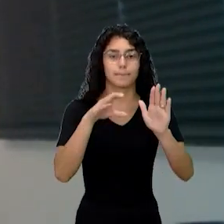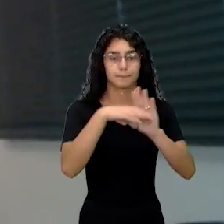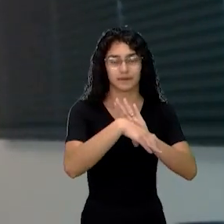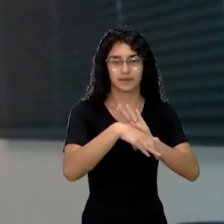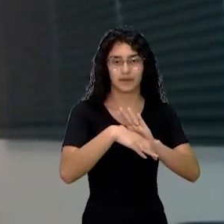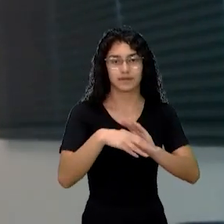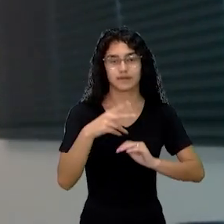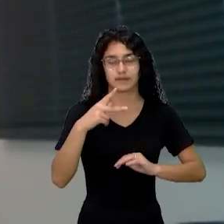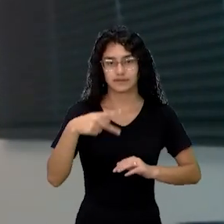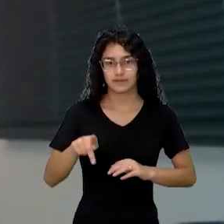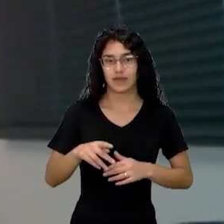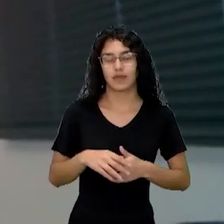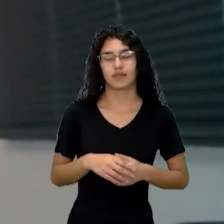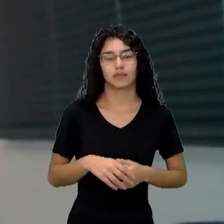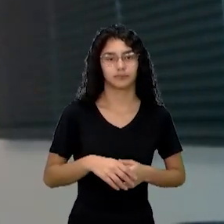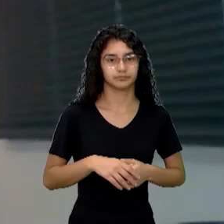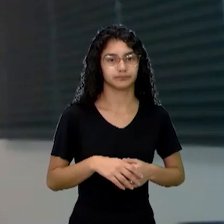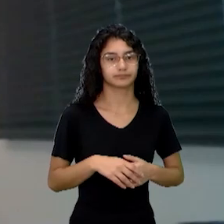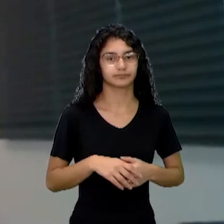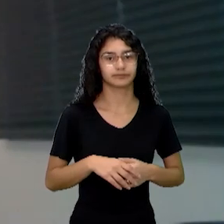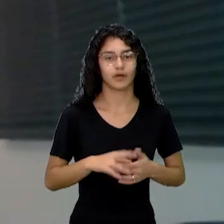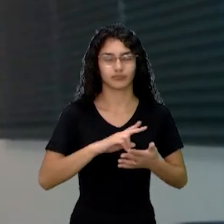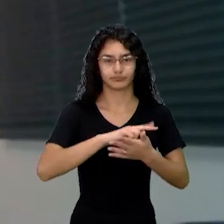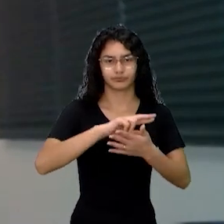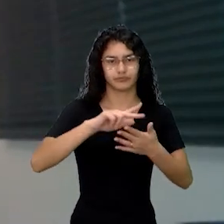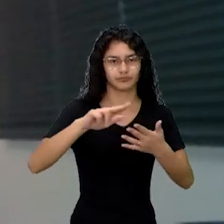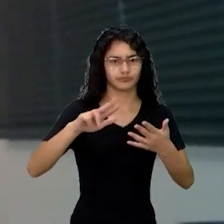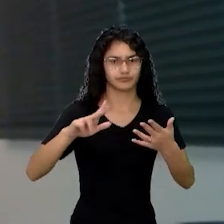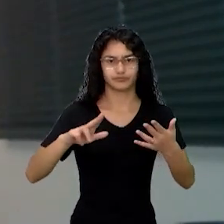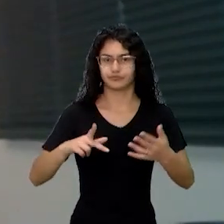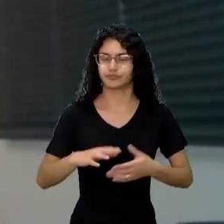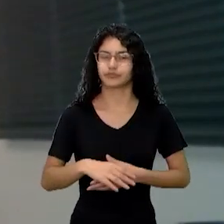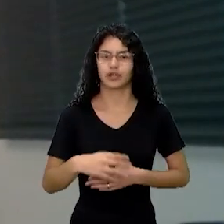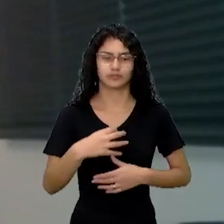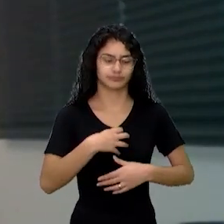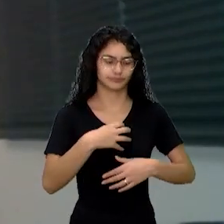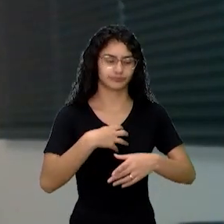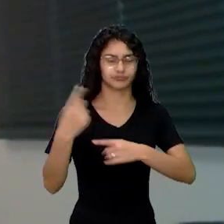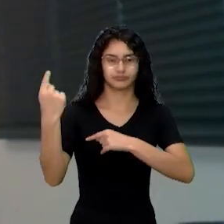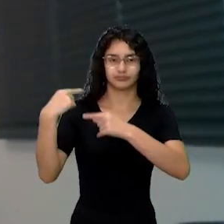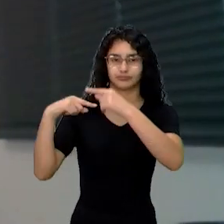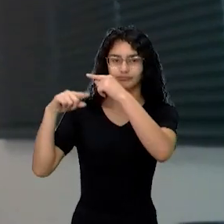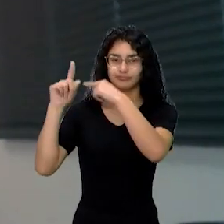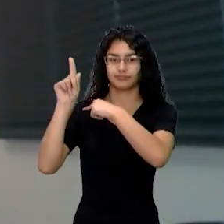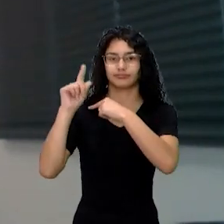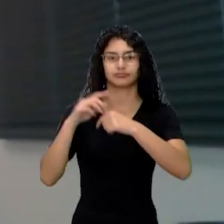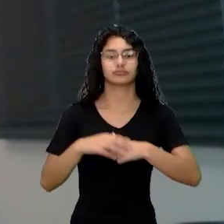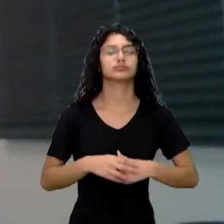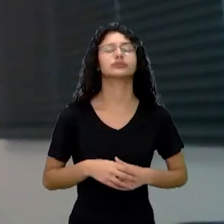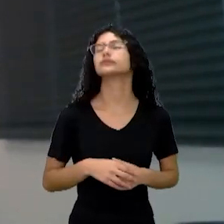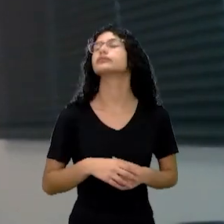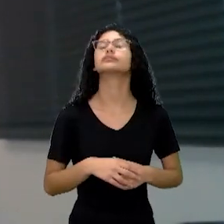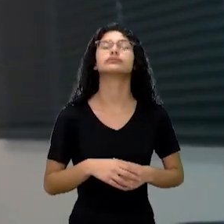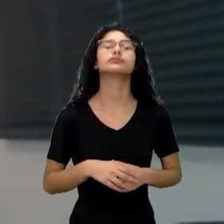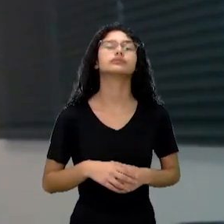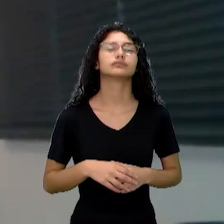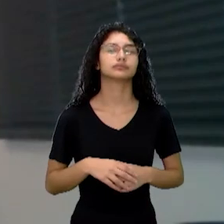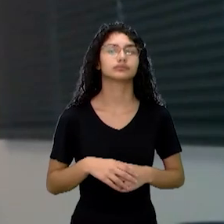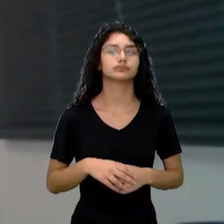das suas possibilidades, né, que são infinitas. As possibilidades de desenvolvimento são infinitas para esses